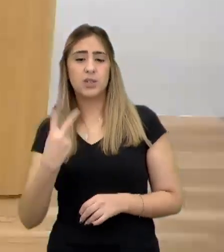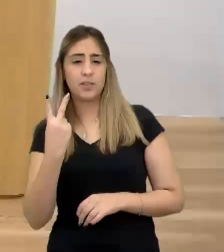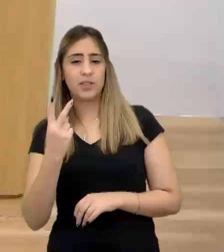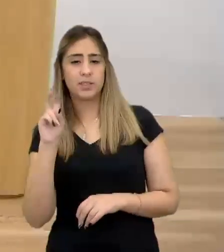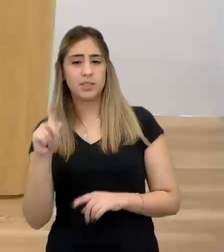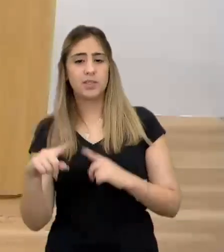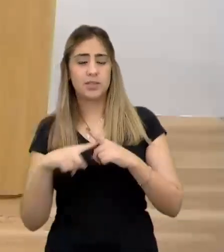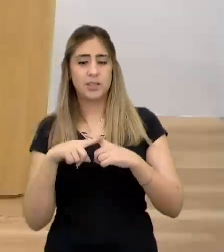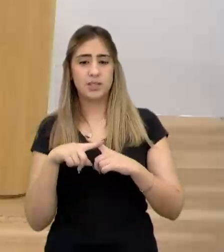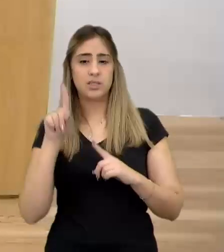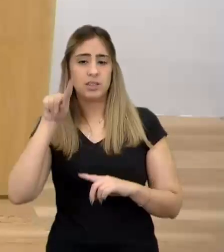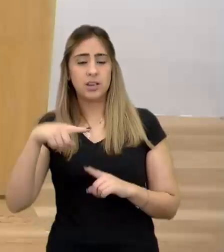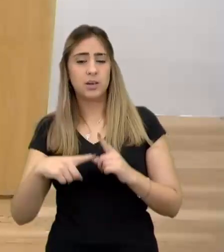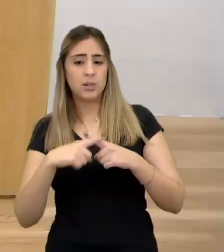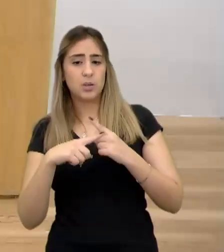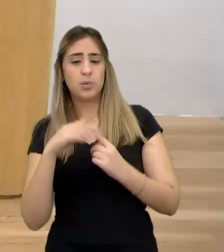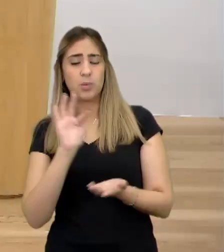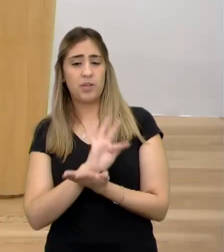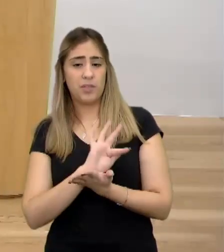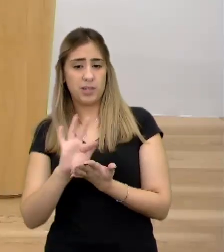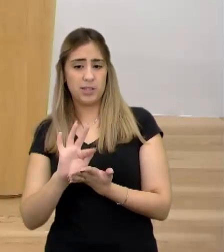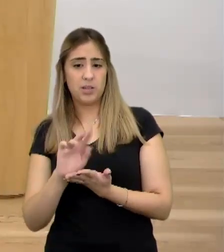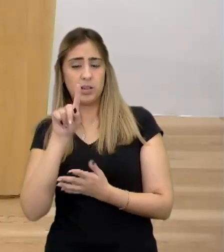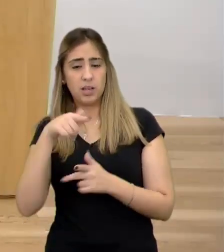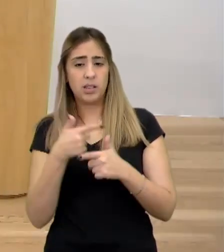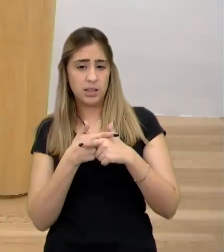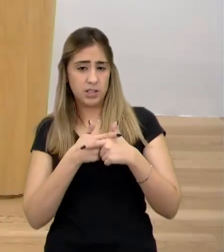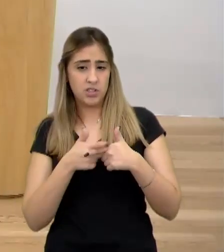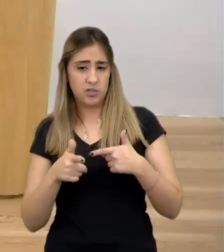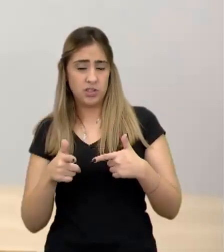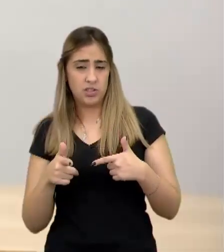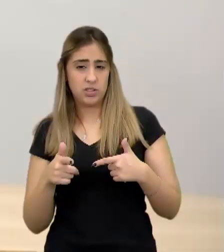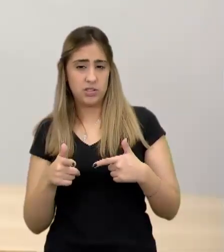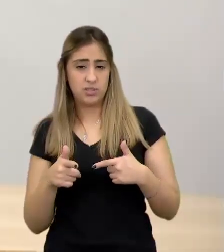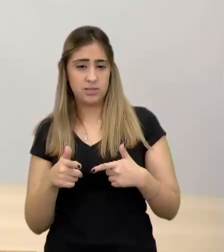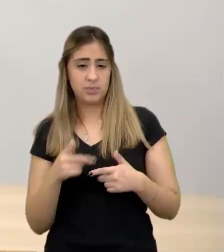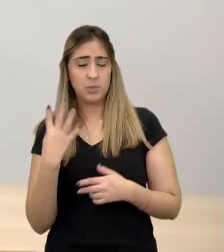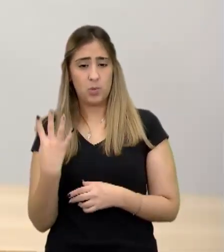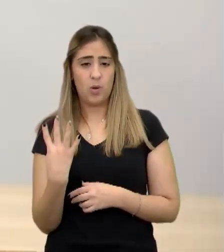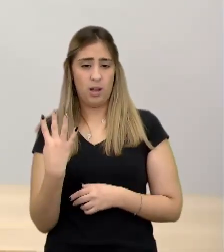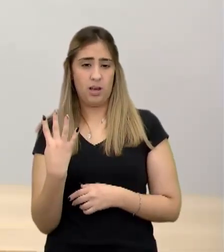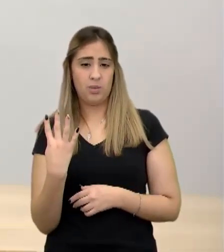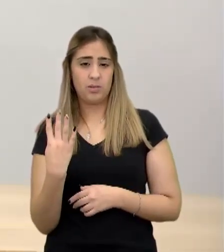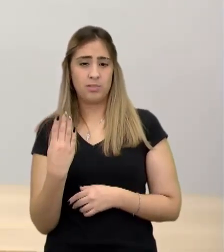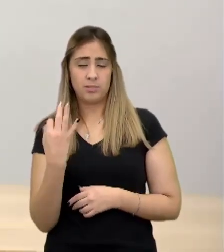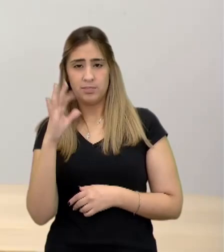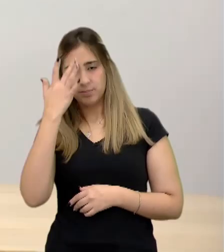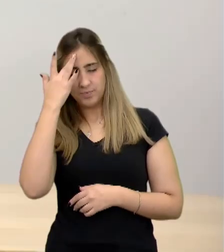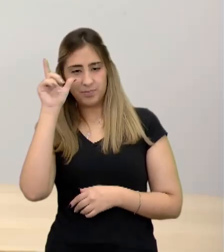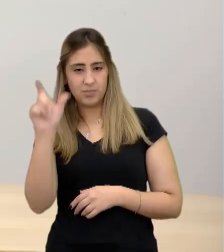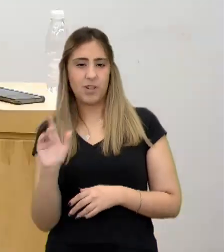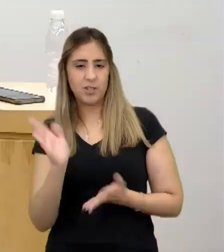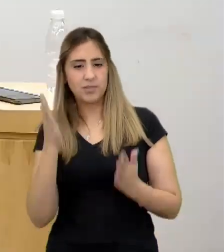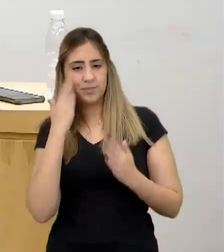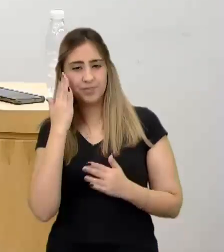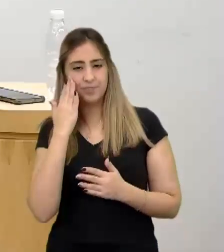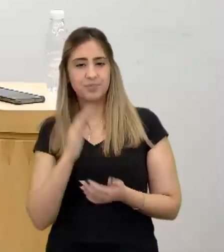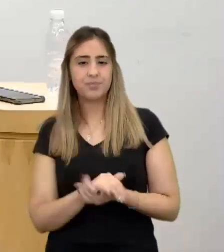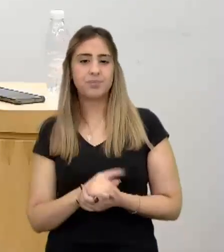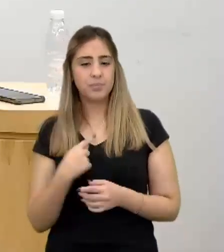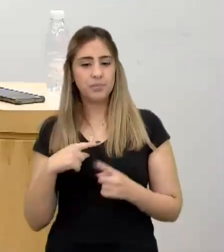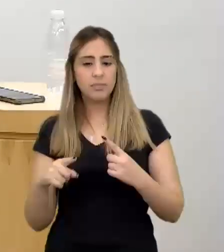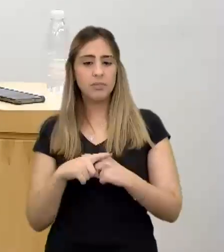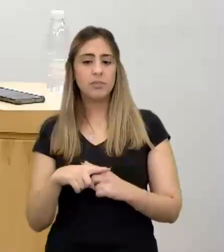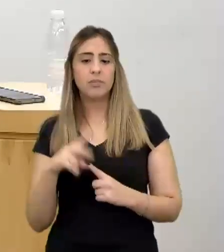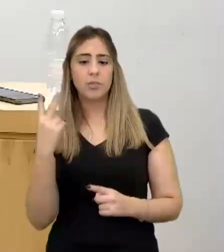0,25 vezes é multiplicar por uma fração. É dividir por quanto? É dividir por 4, né, pessoal? A gente já sabe disso. Tá, então vai